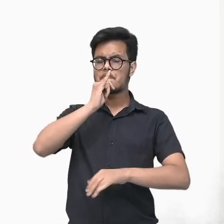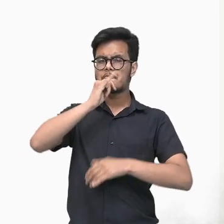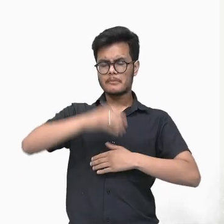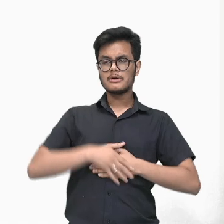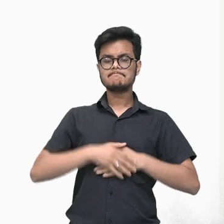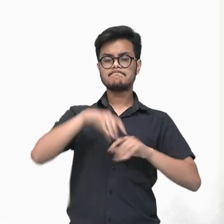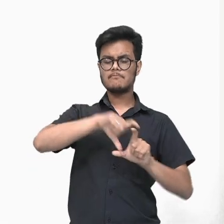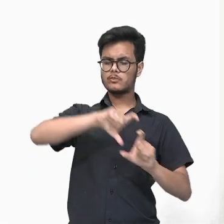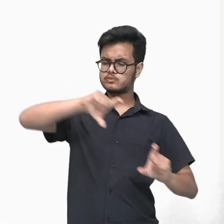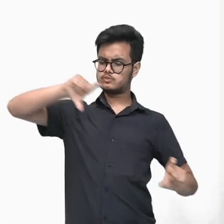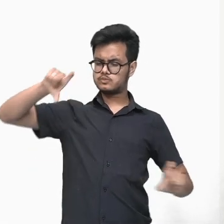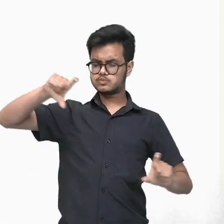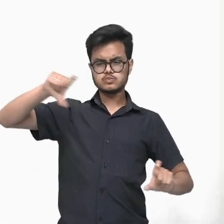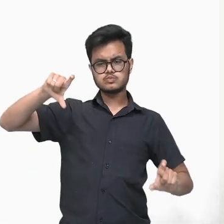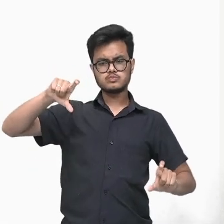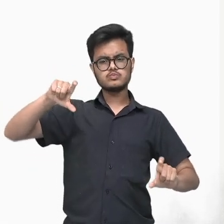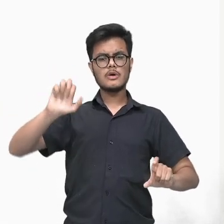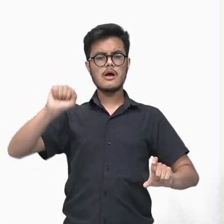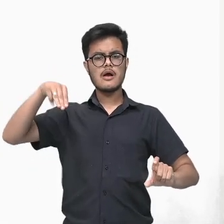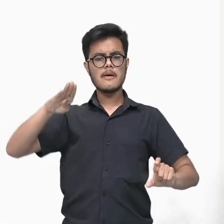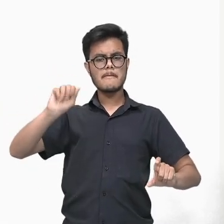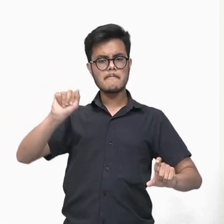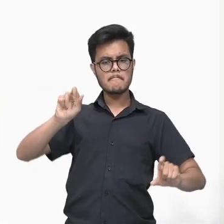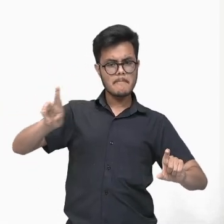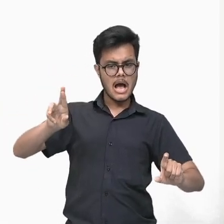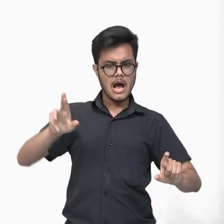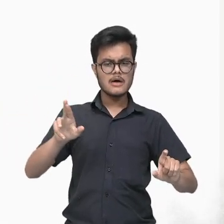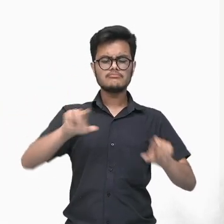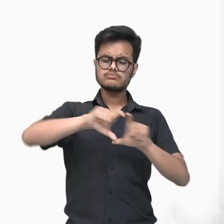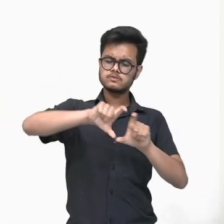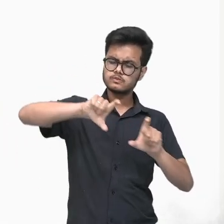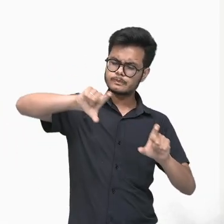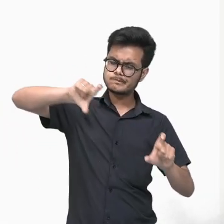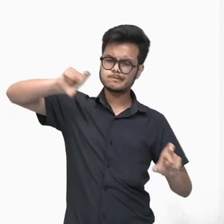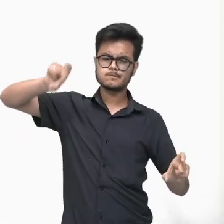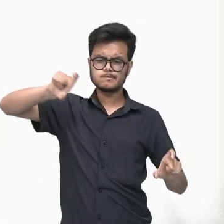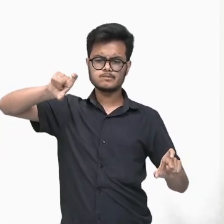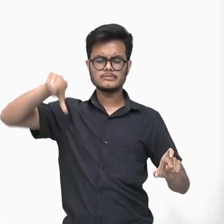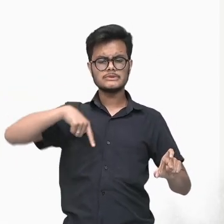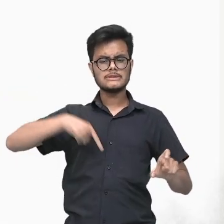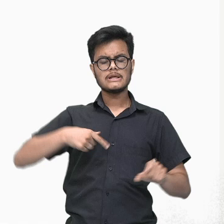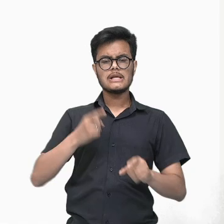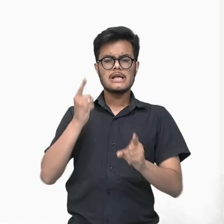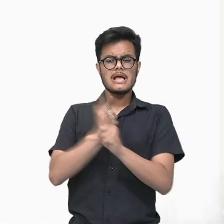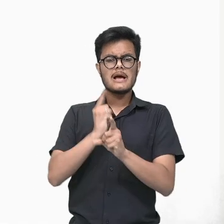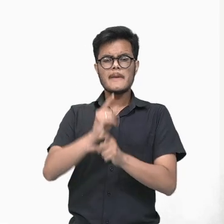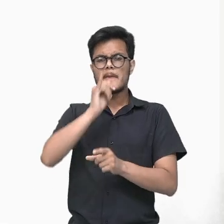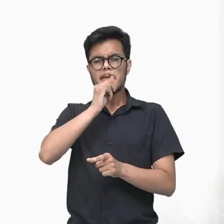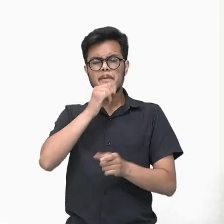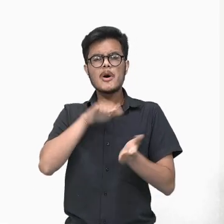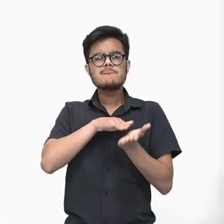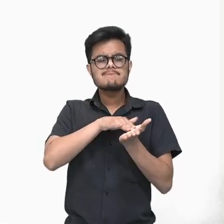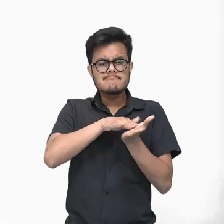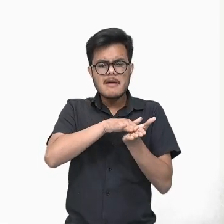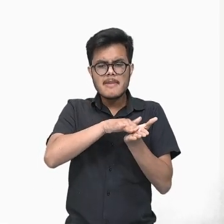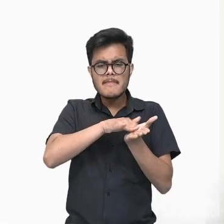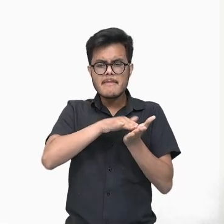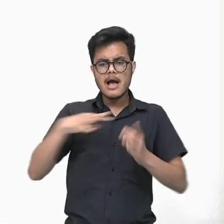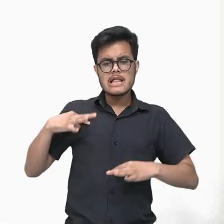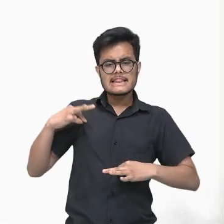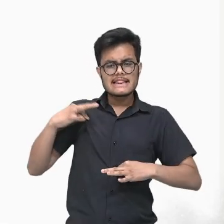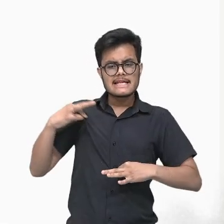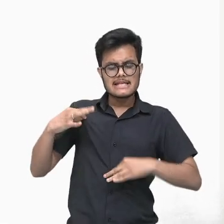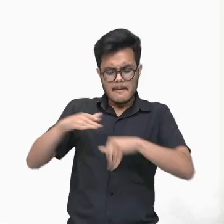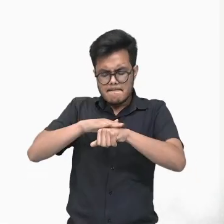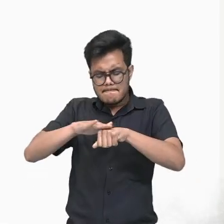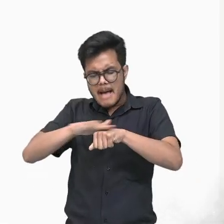de ambar, uma resina vegetal fossilizada, foi esfregada em um pedaço de tecido. E